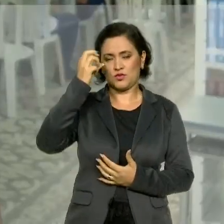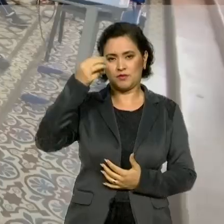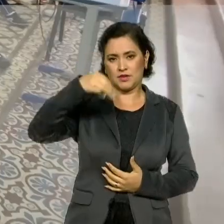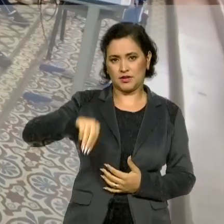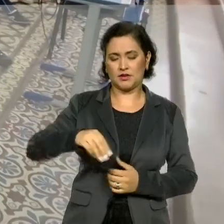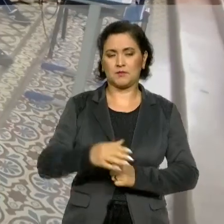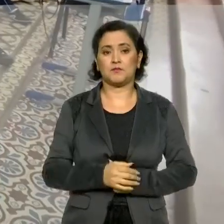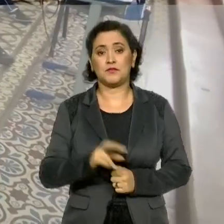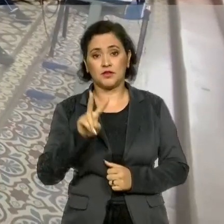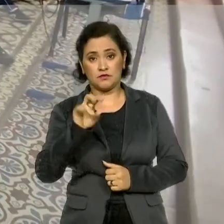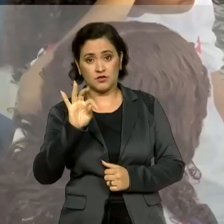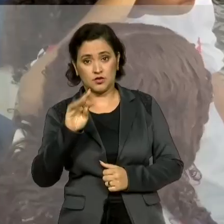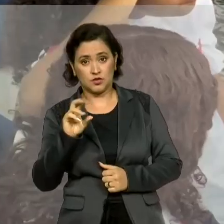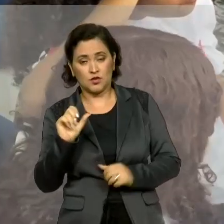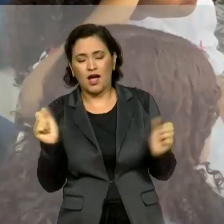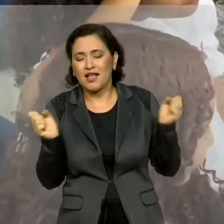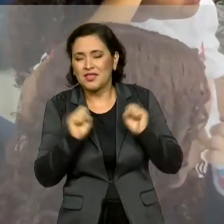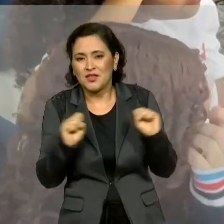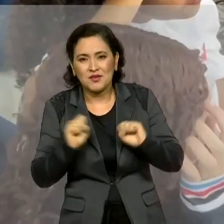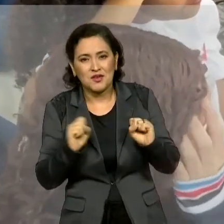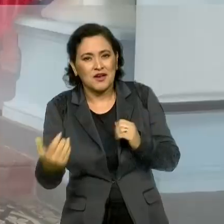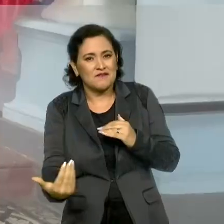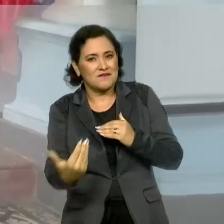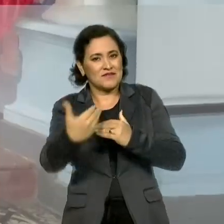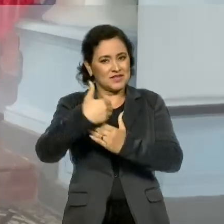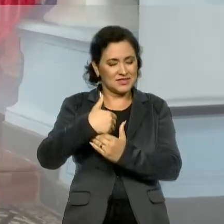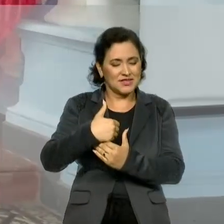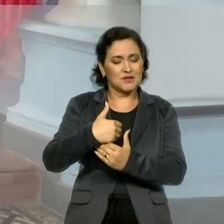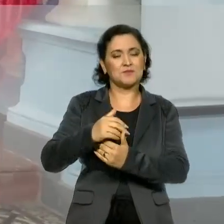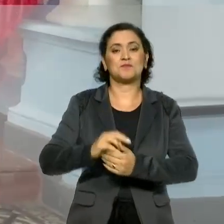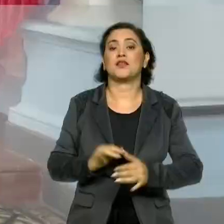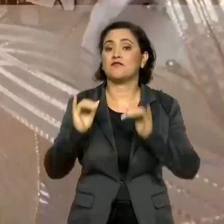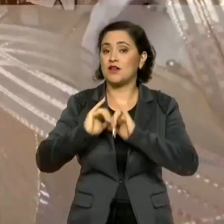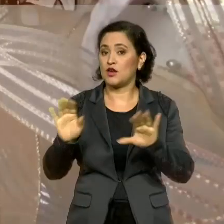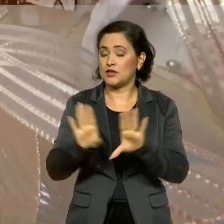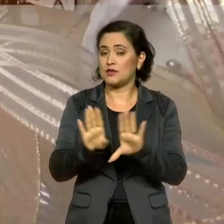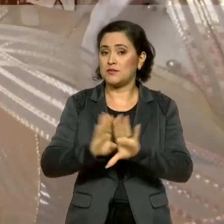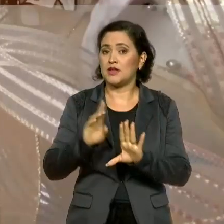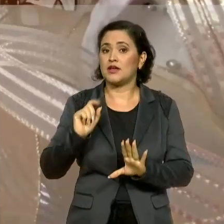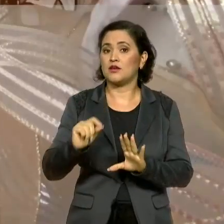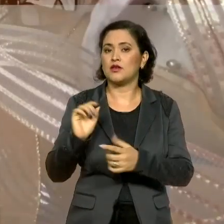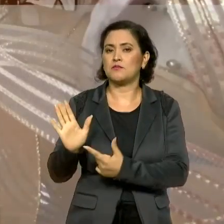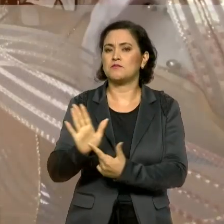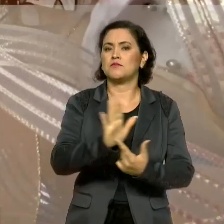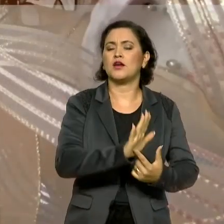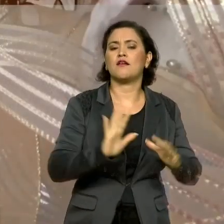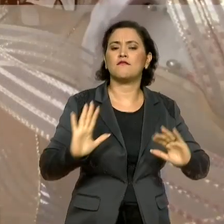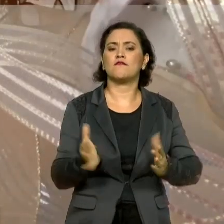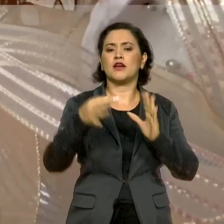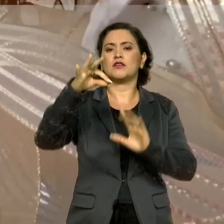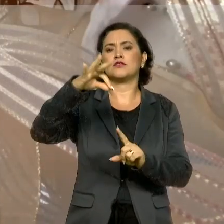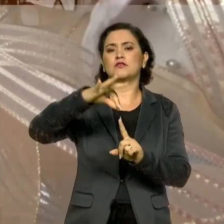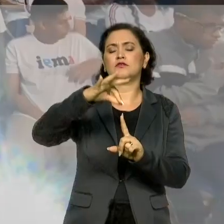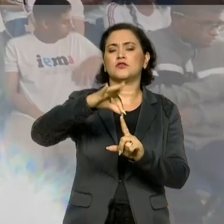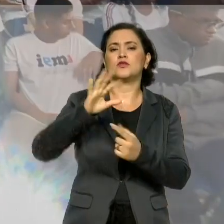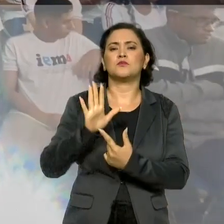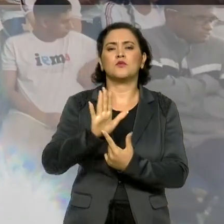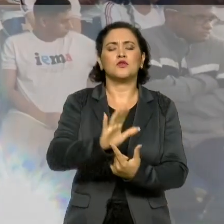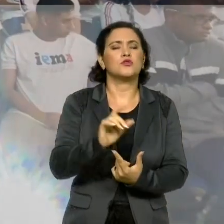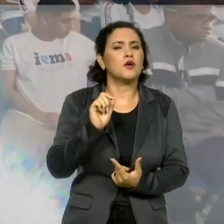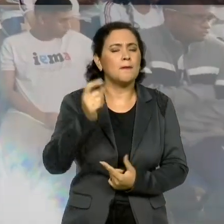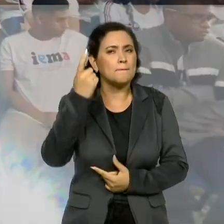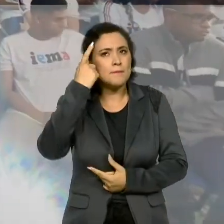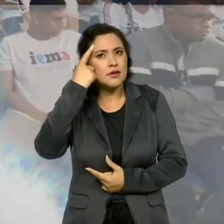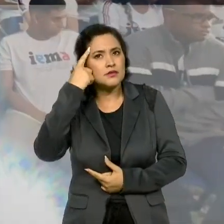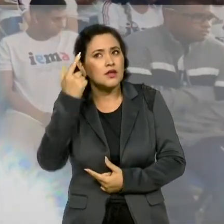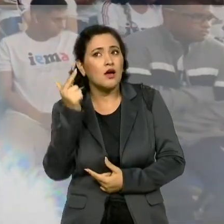Vitor adorou a visita que a escola recebeu e destacou também que a apresentação do acervo da Festa do Divino trouxe a reflexão sobre